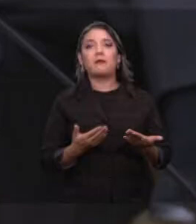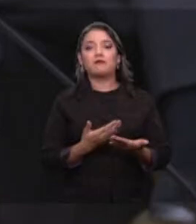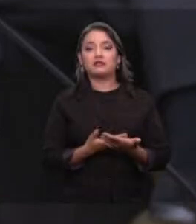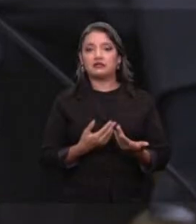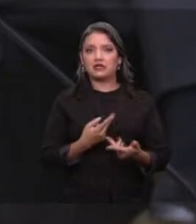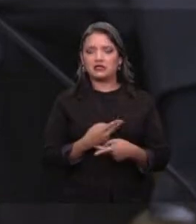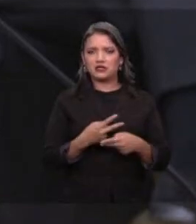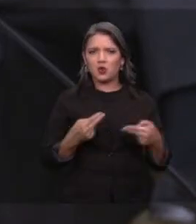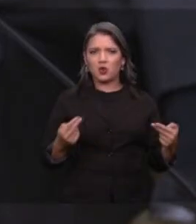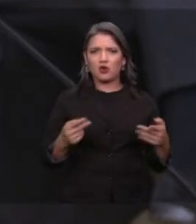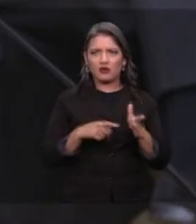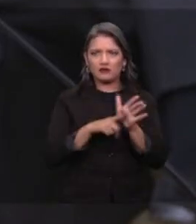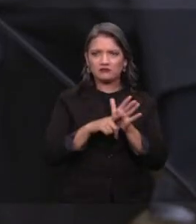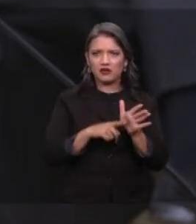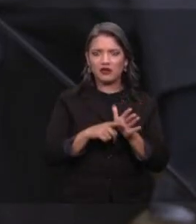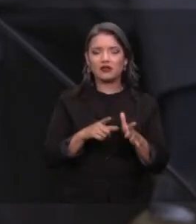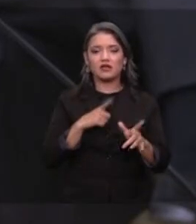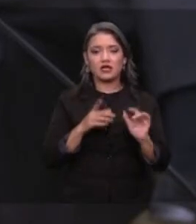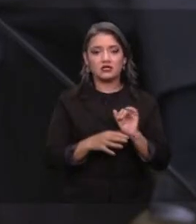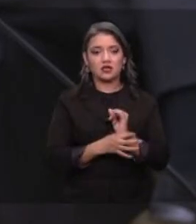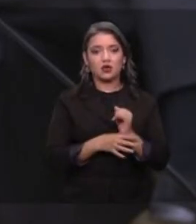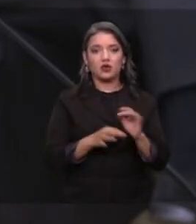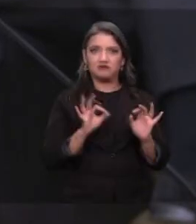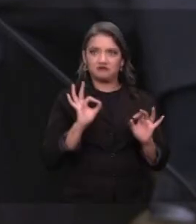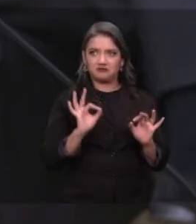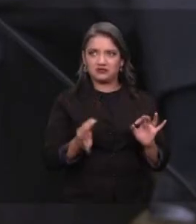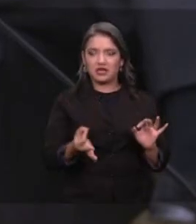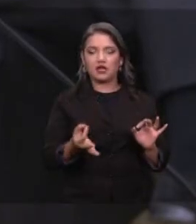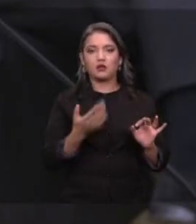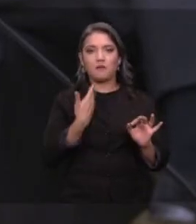a efetividade do juiz das garantias. Não há.